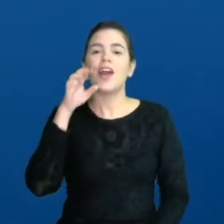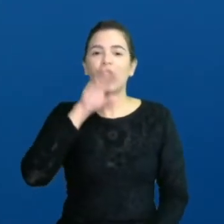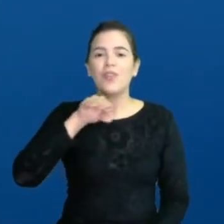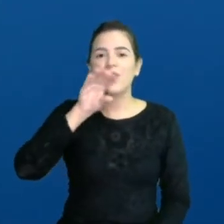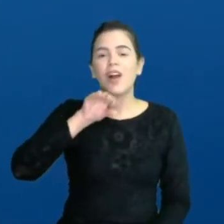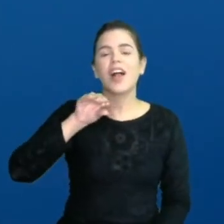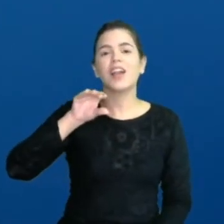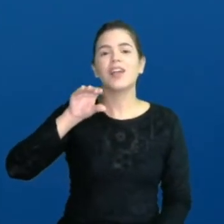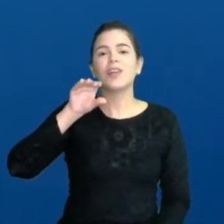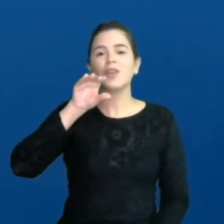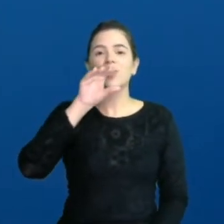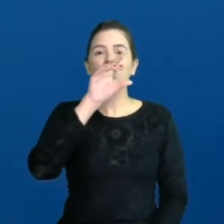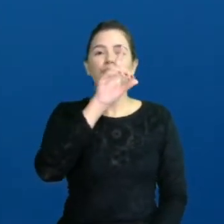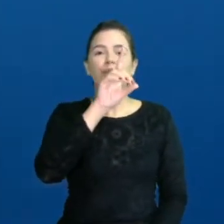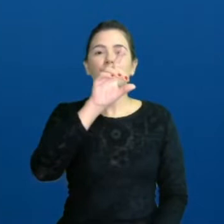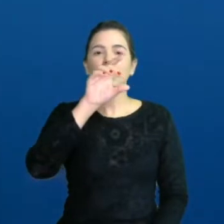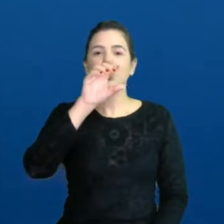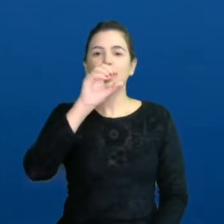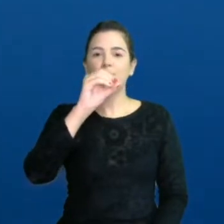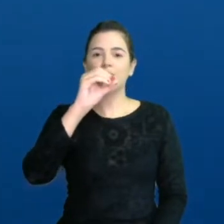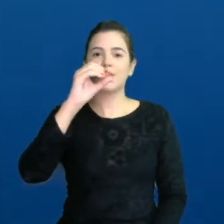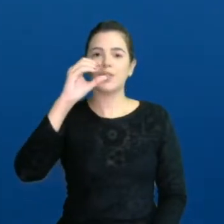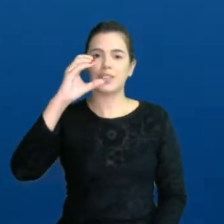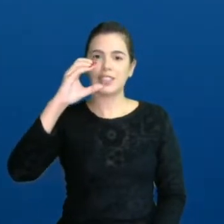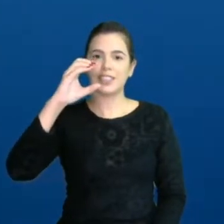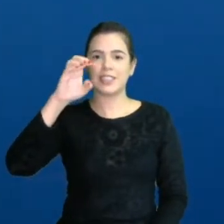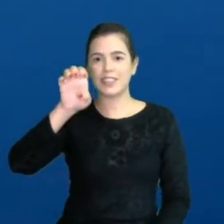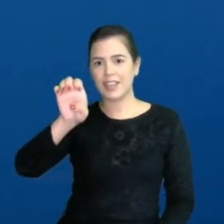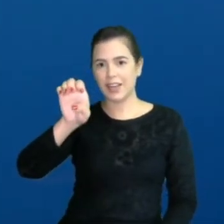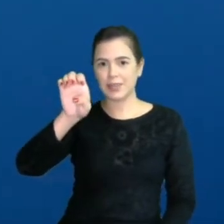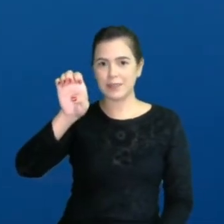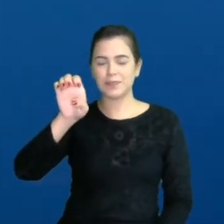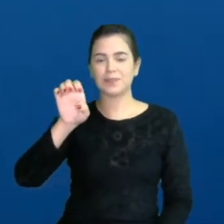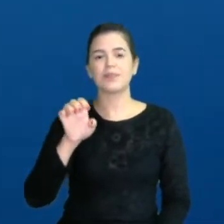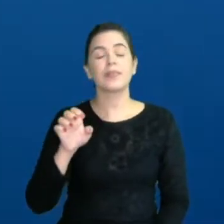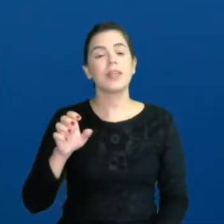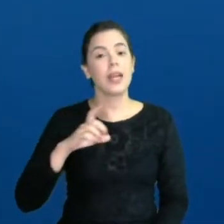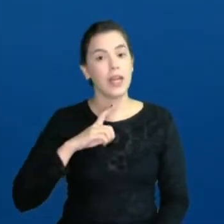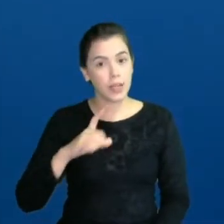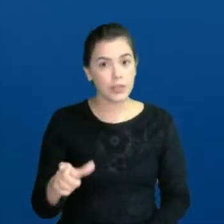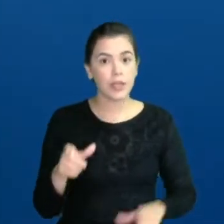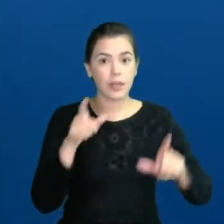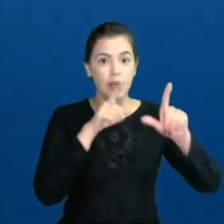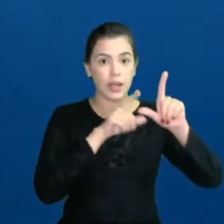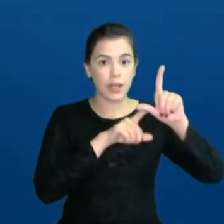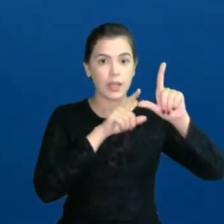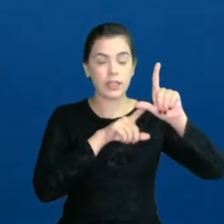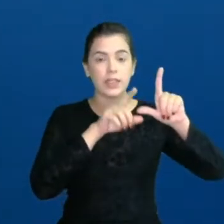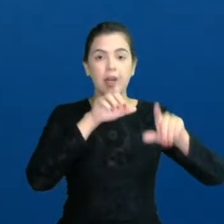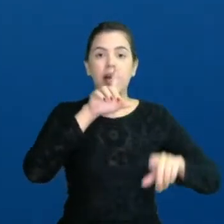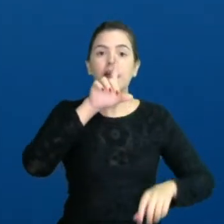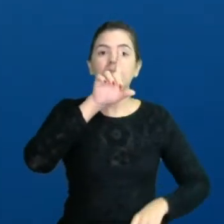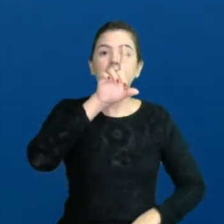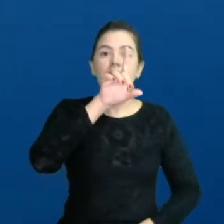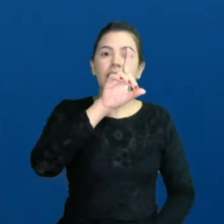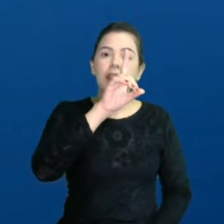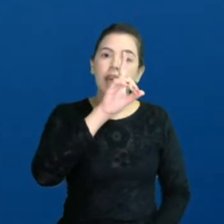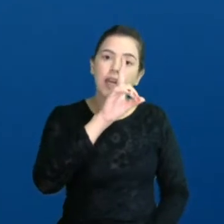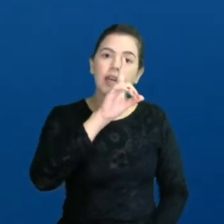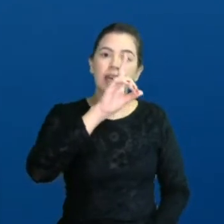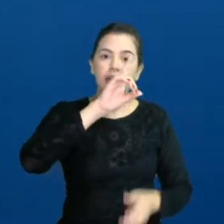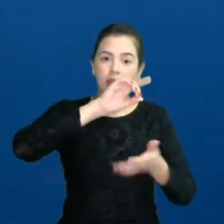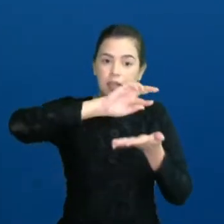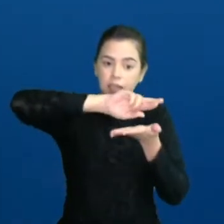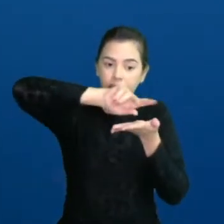fica doce. Aí aqui eu tenho a letrinha D nas suas diferentes formas. A gente